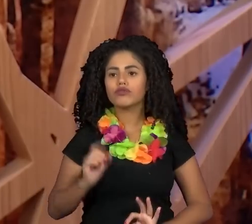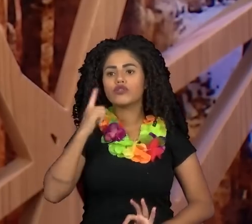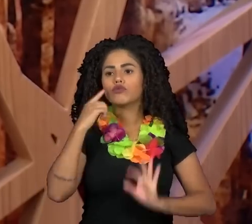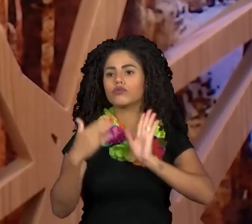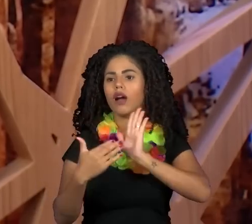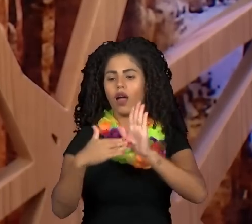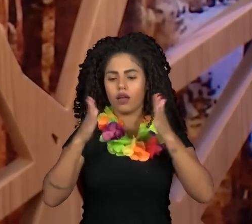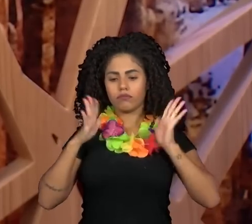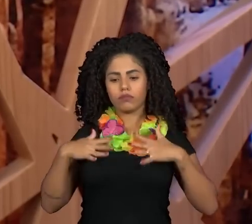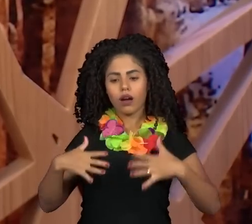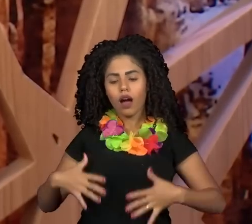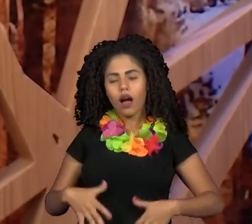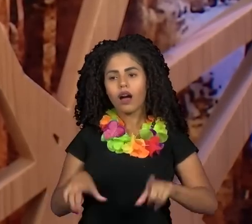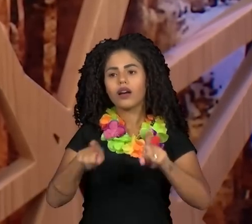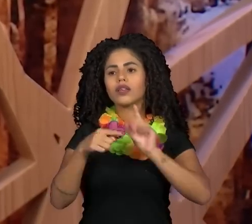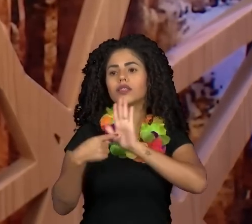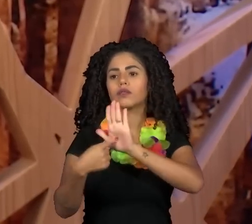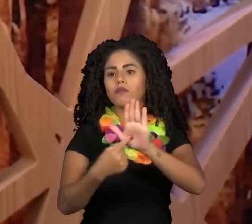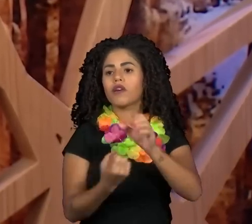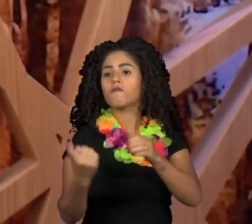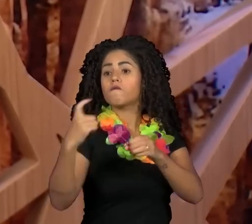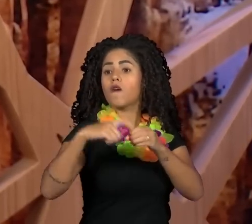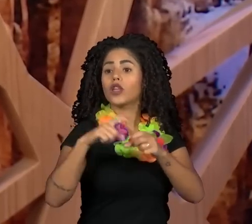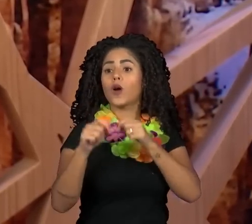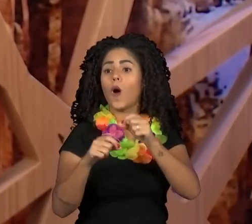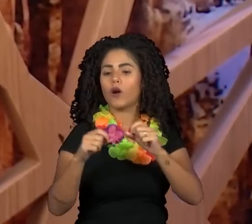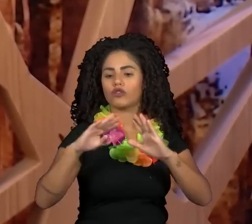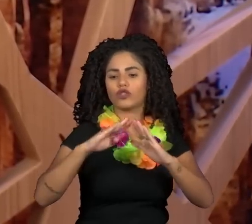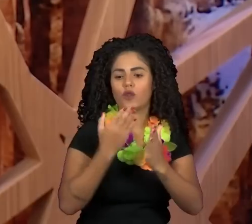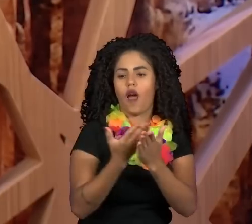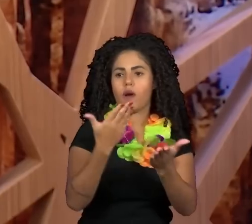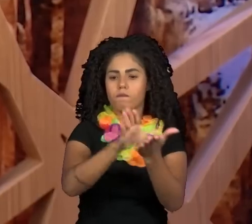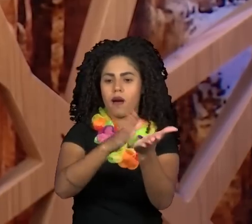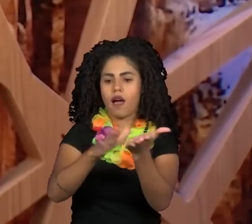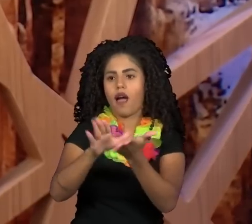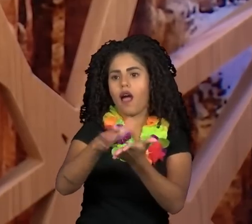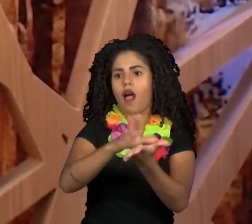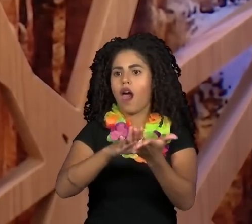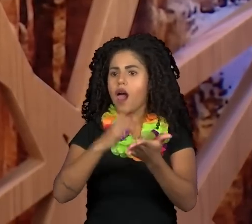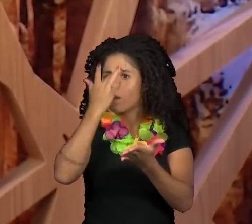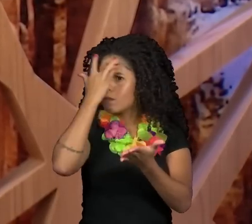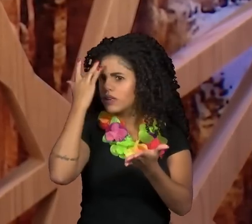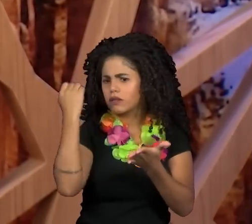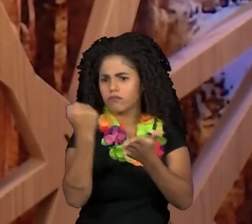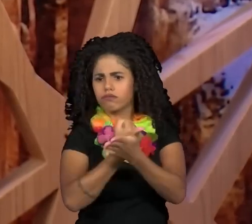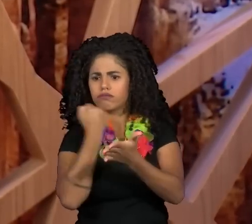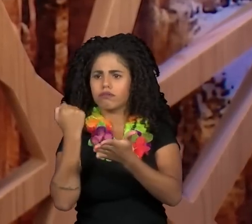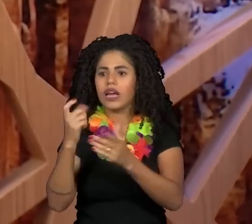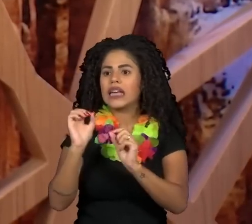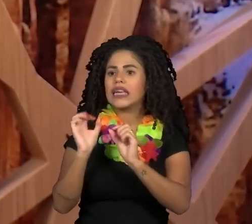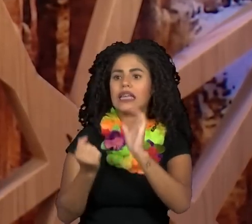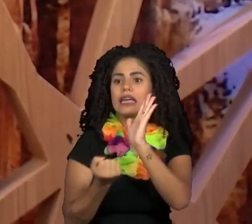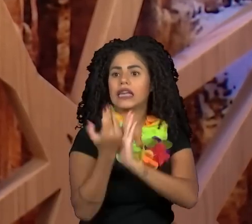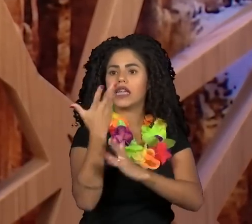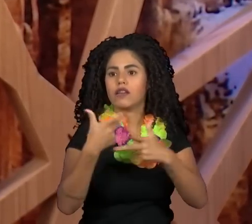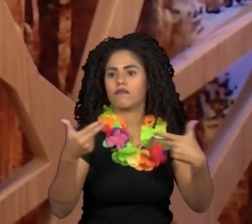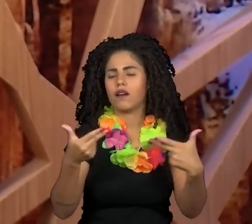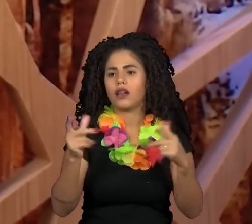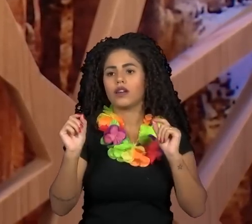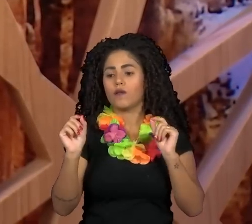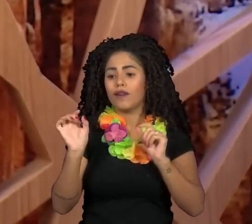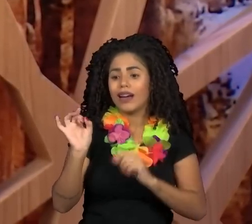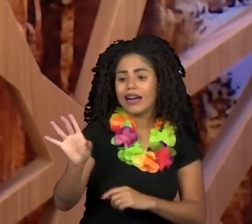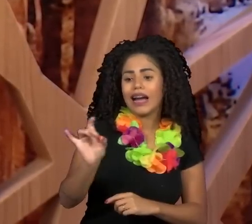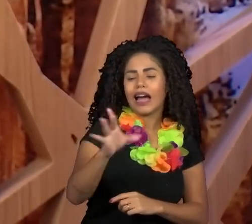estamparias. E aí, se a gente volta para as escolas de samba, a gente tem marceneiro. Eu acho que todas as ocupações elas